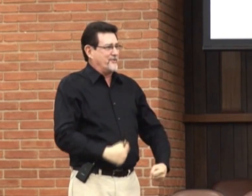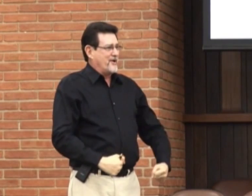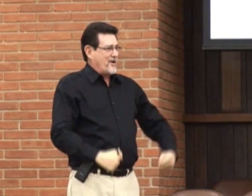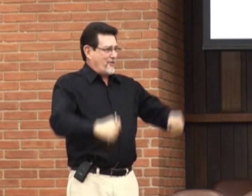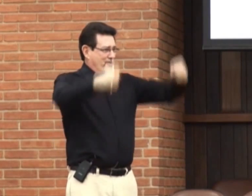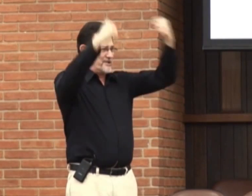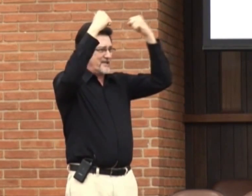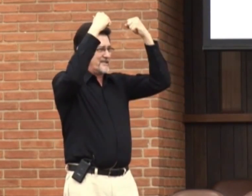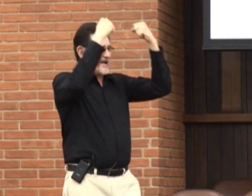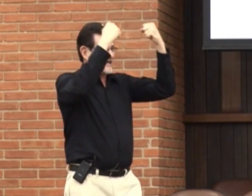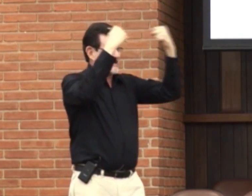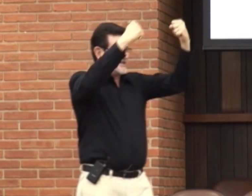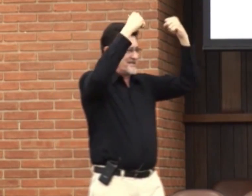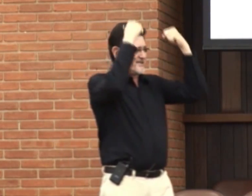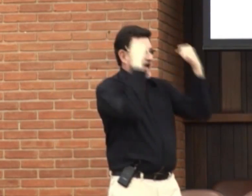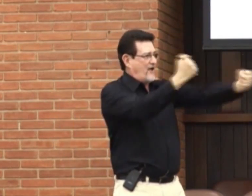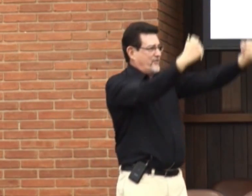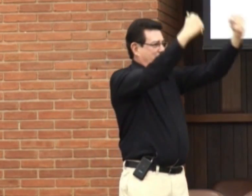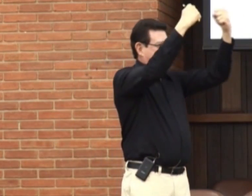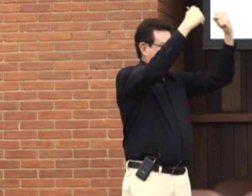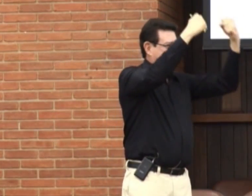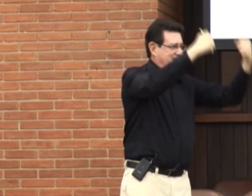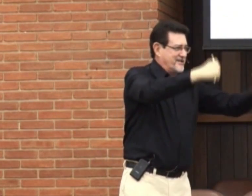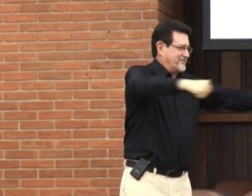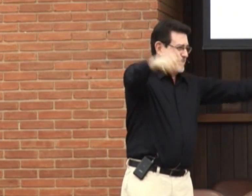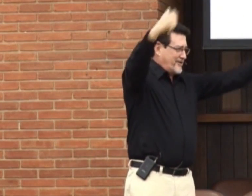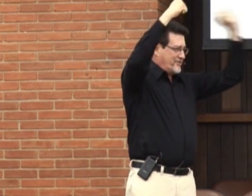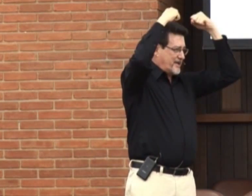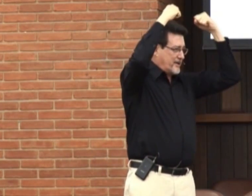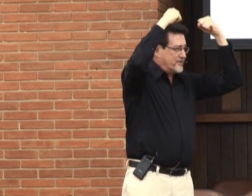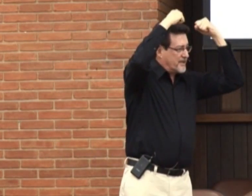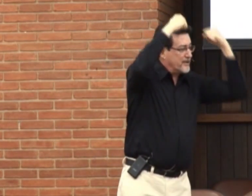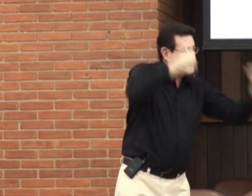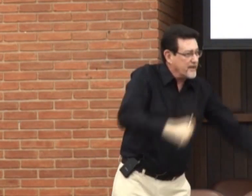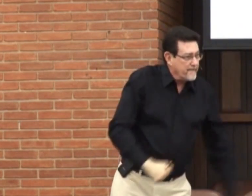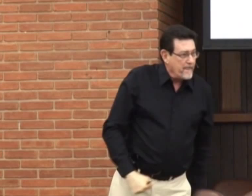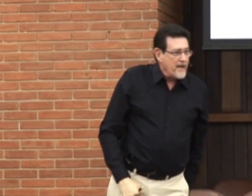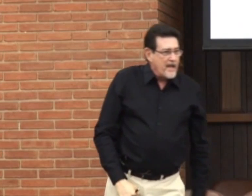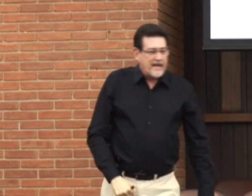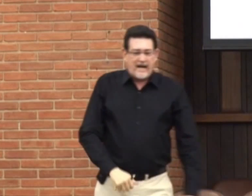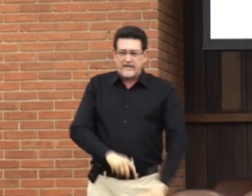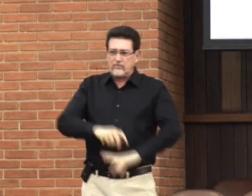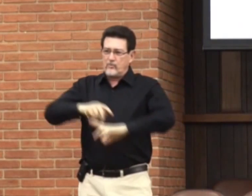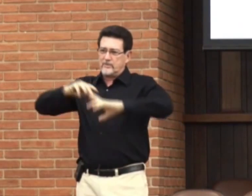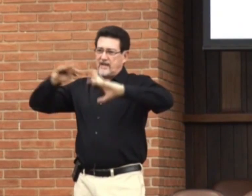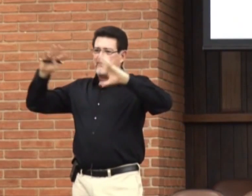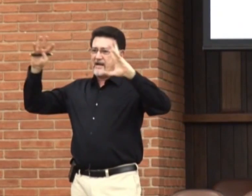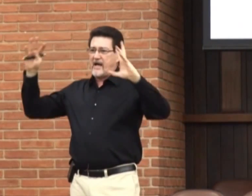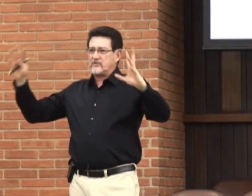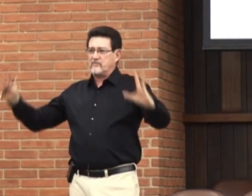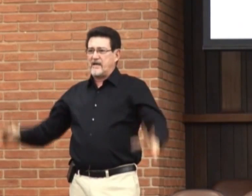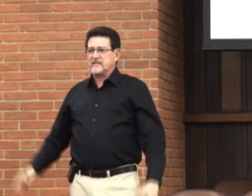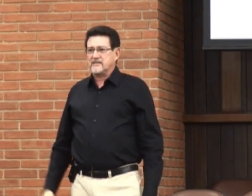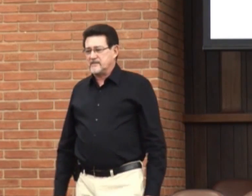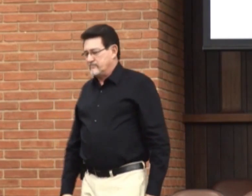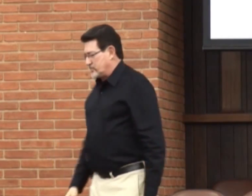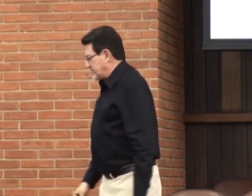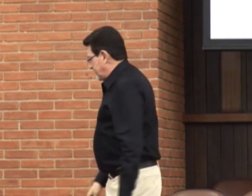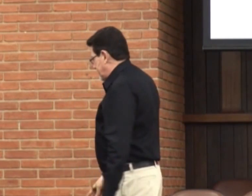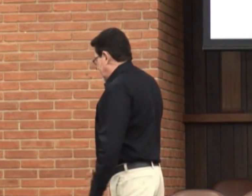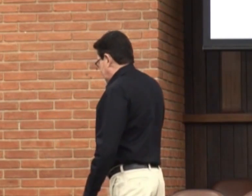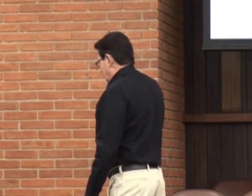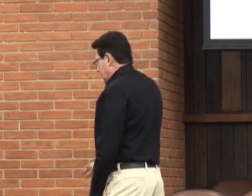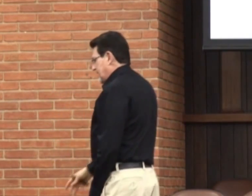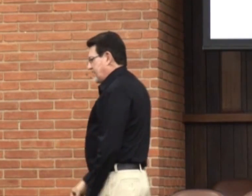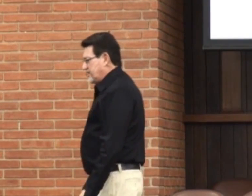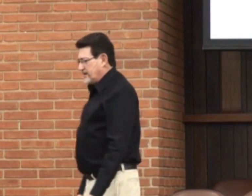meu filho. Hoje ele está aqui, salvo por Jesus Cristo. Aleluia, aleluia, aleluia. E cada um contava caso, mas